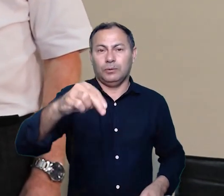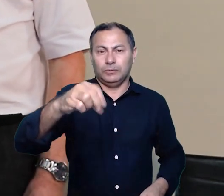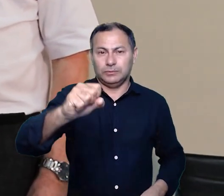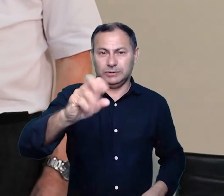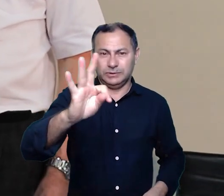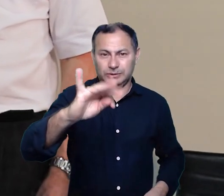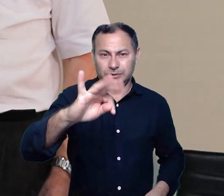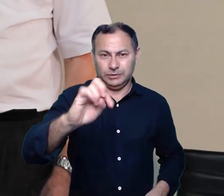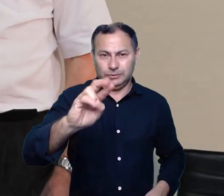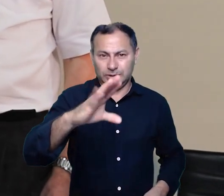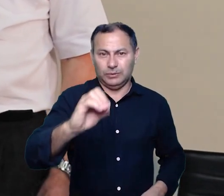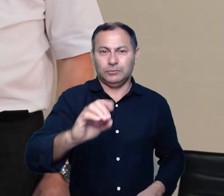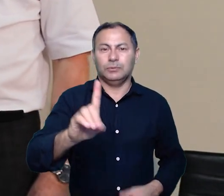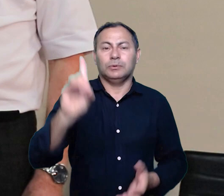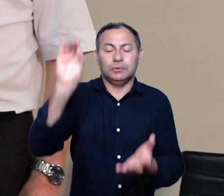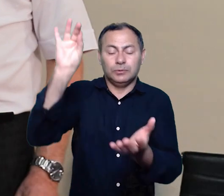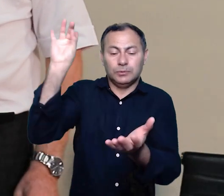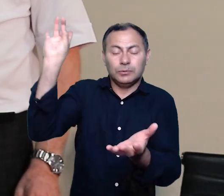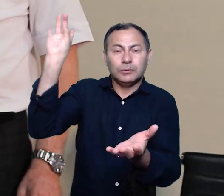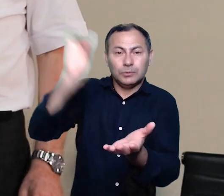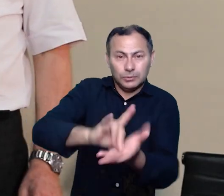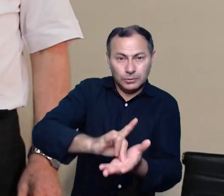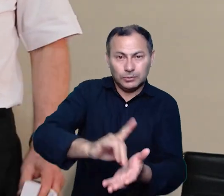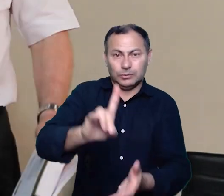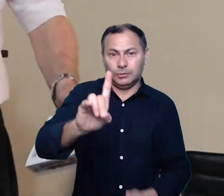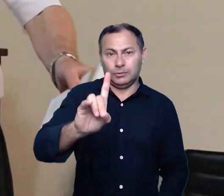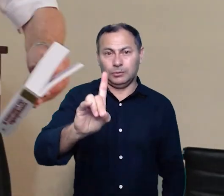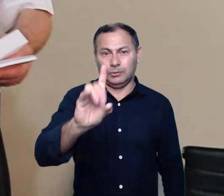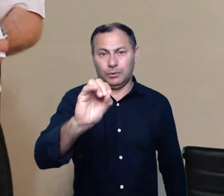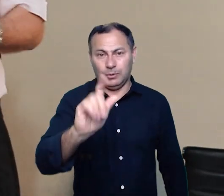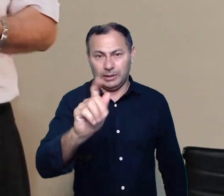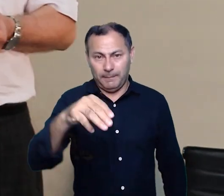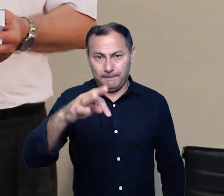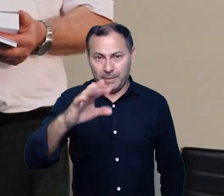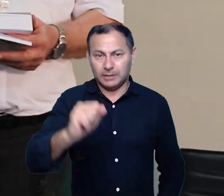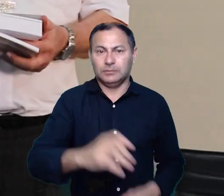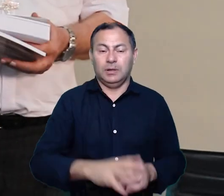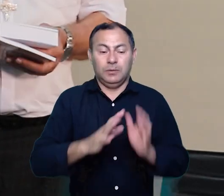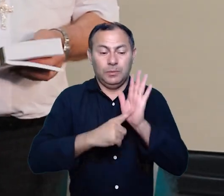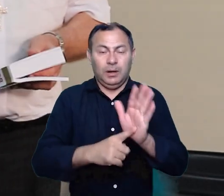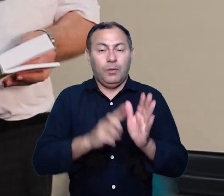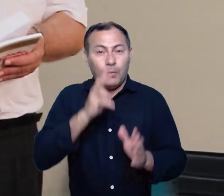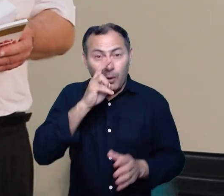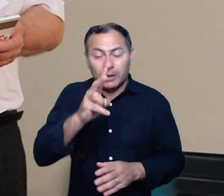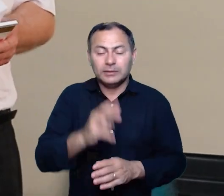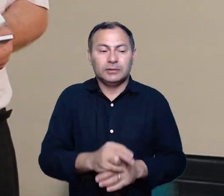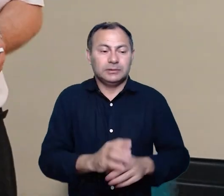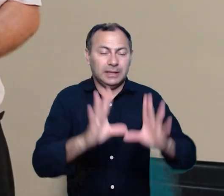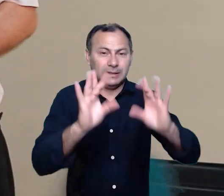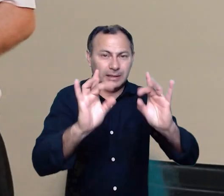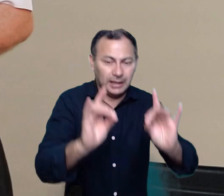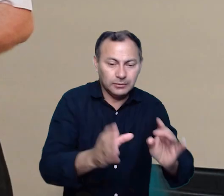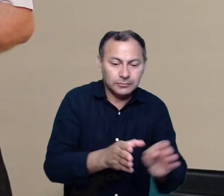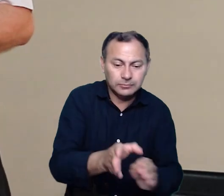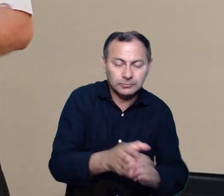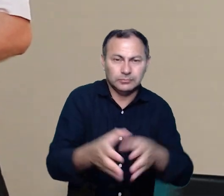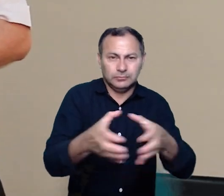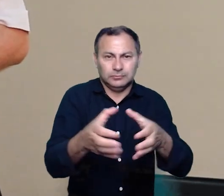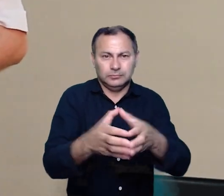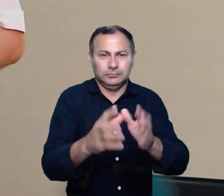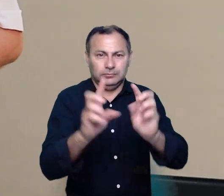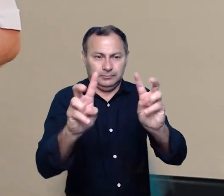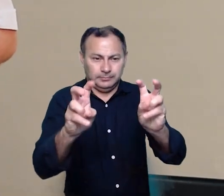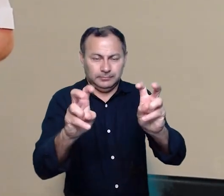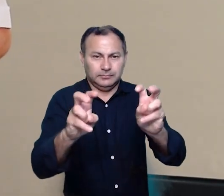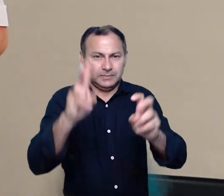constituição dogmática. A expressão é forte. Não se trata, então, de um detalhe, de uma orientação, de